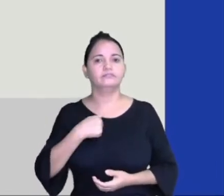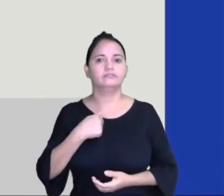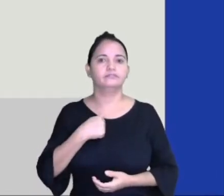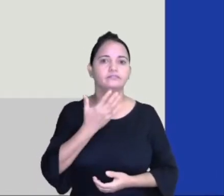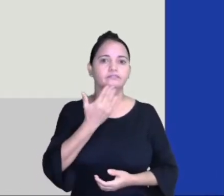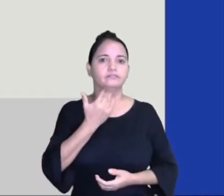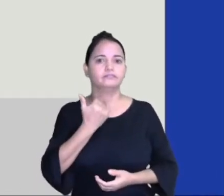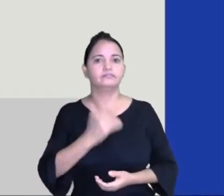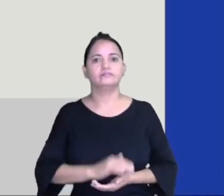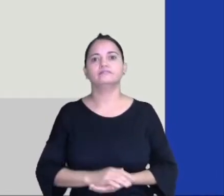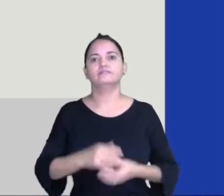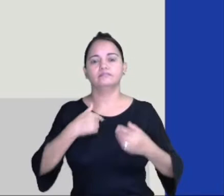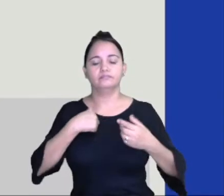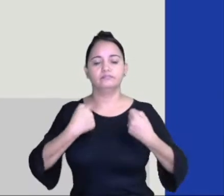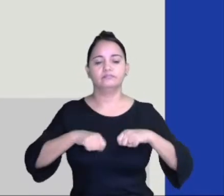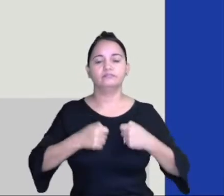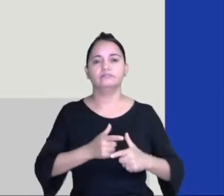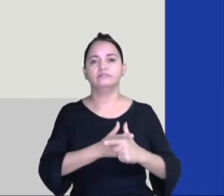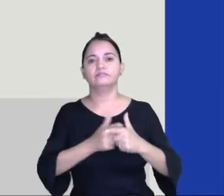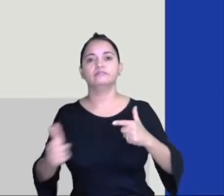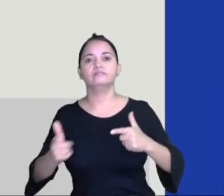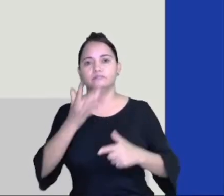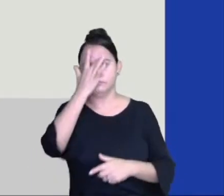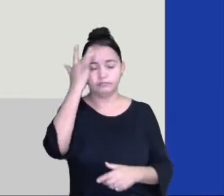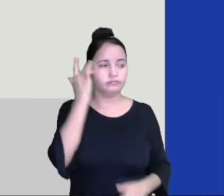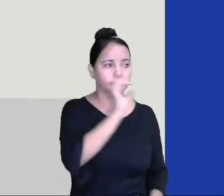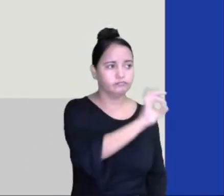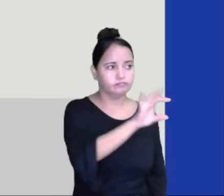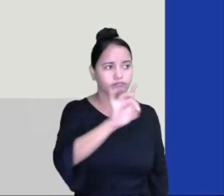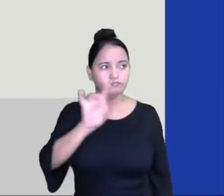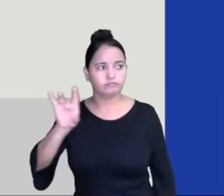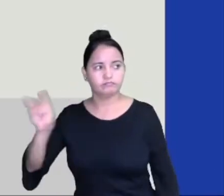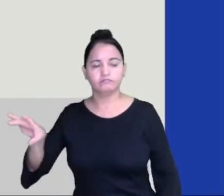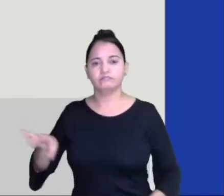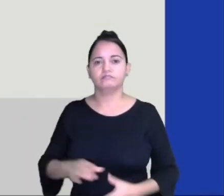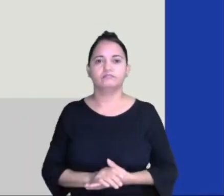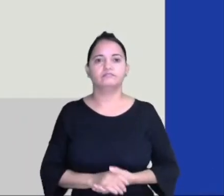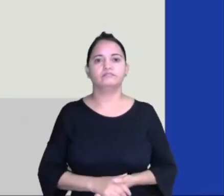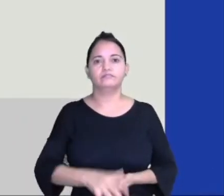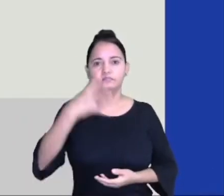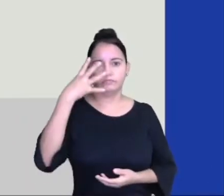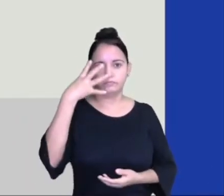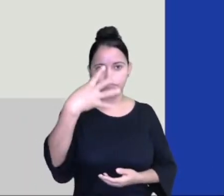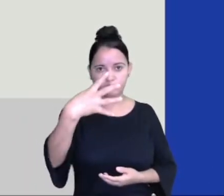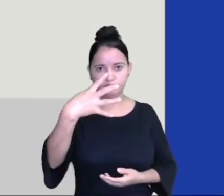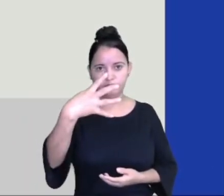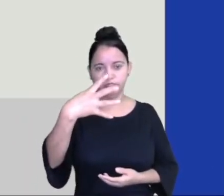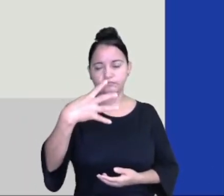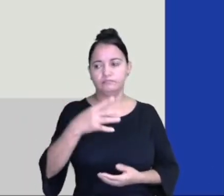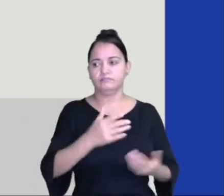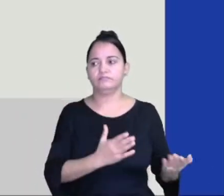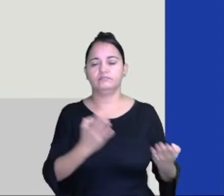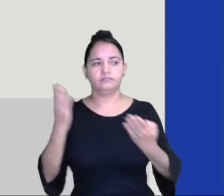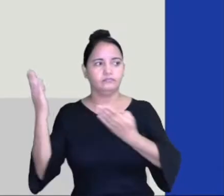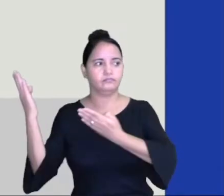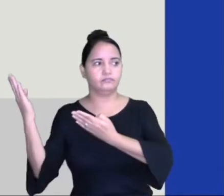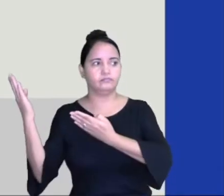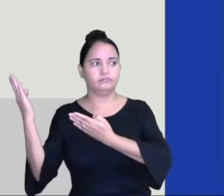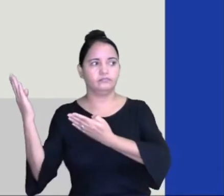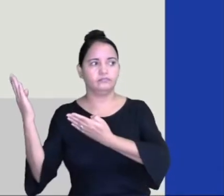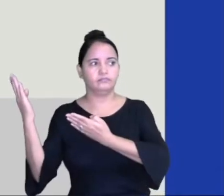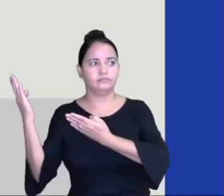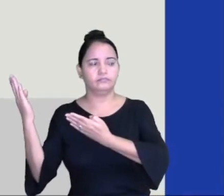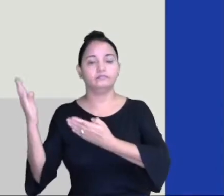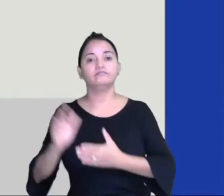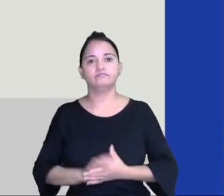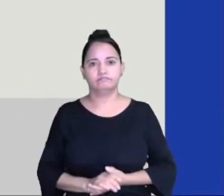eu precisei dividir com alguém. Ok? Então, 4 fatias. Veja lá a representação das 4 fatias pintadas. Eu vou ter o